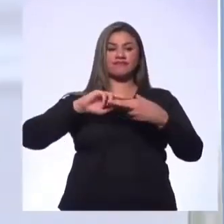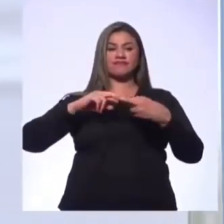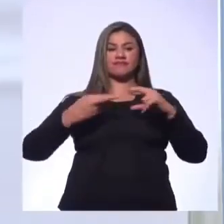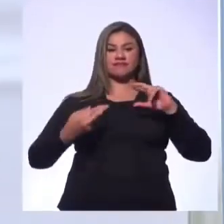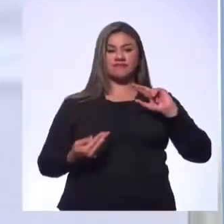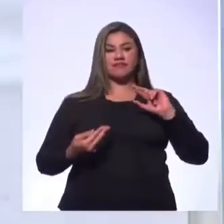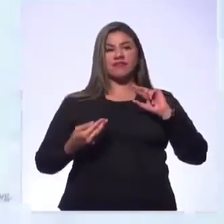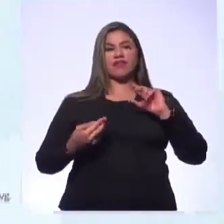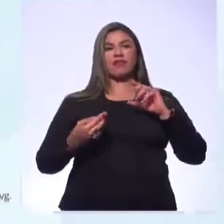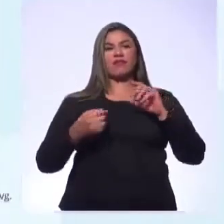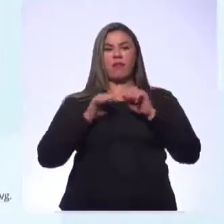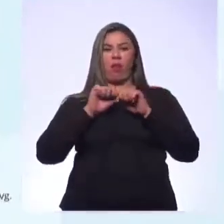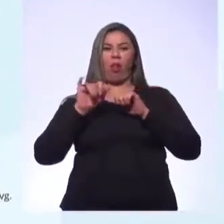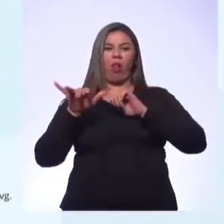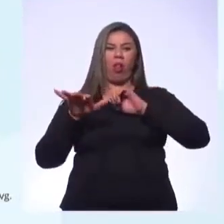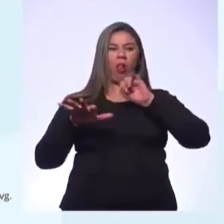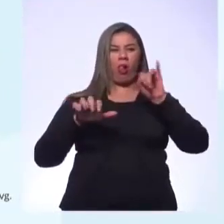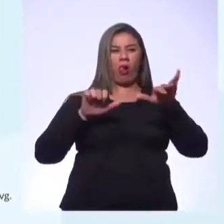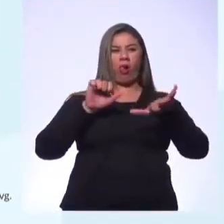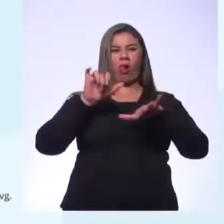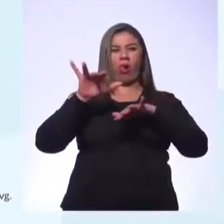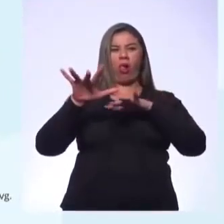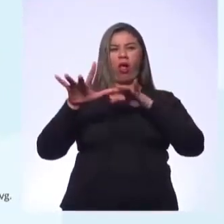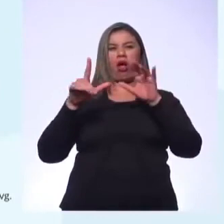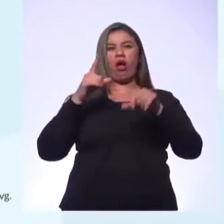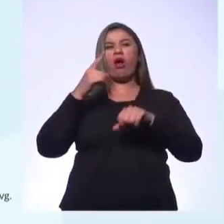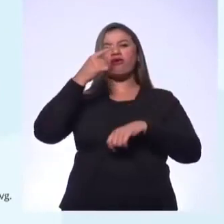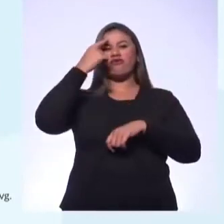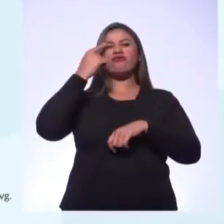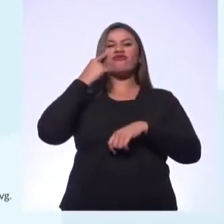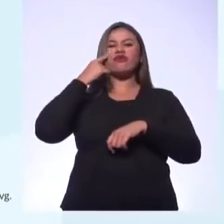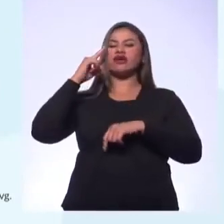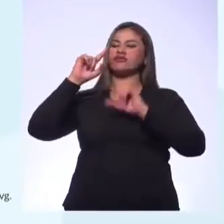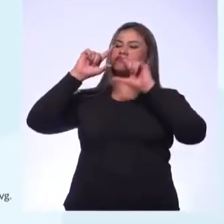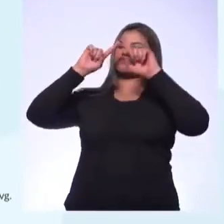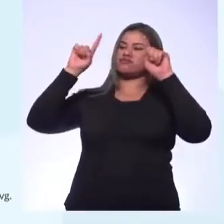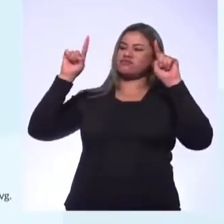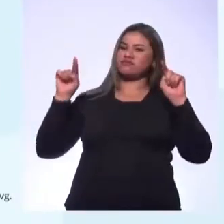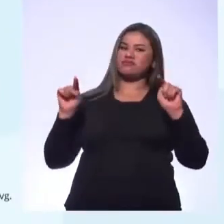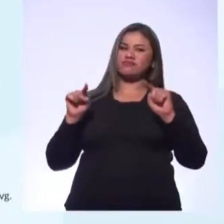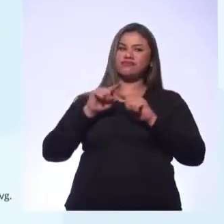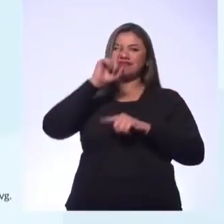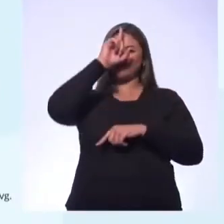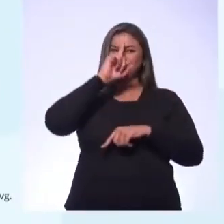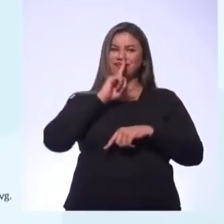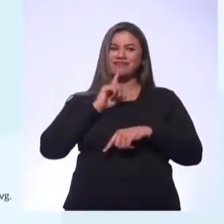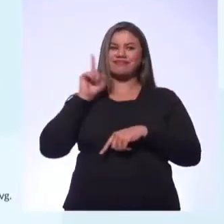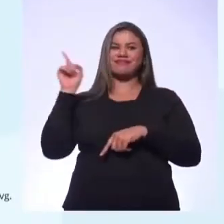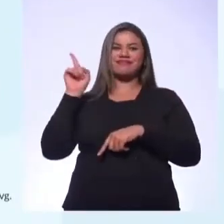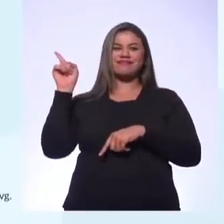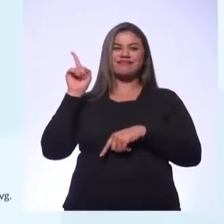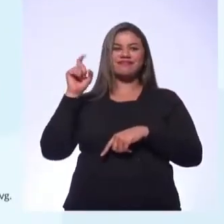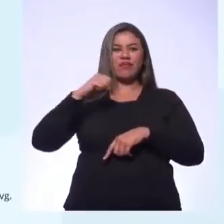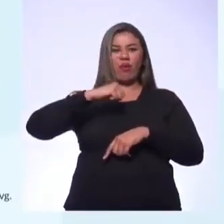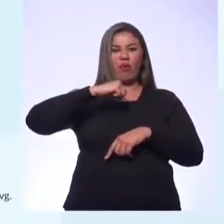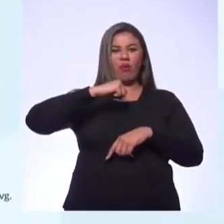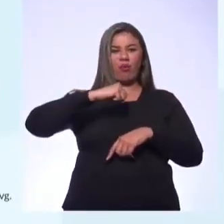espalhado, né, assim, parece uma fita aí, esse negócio amarelo que está aí no meio, é chamado até de nucleóide, quer